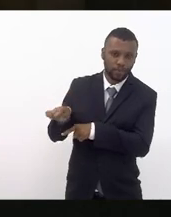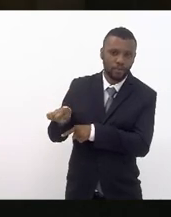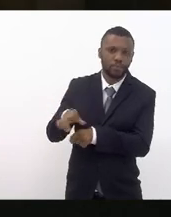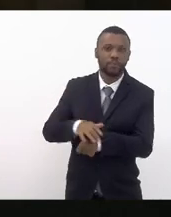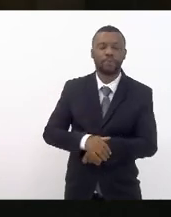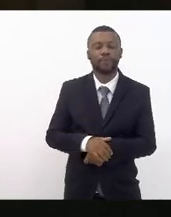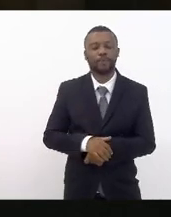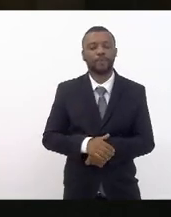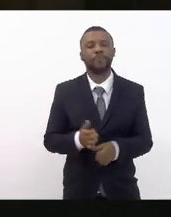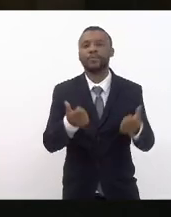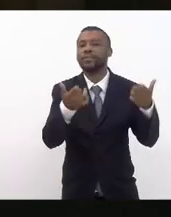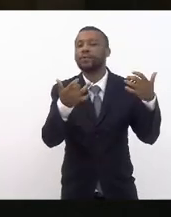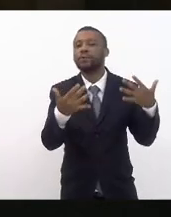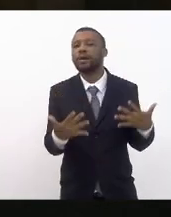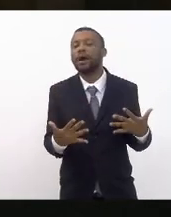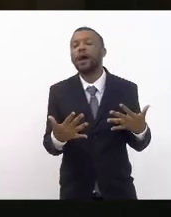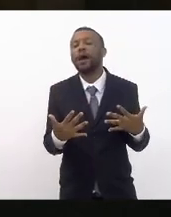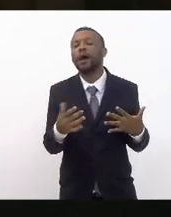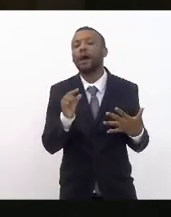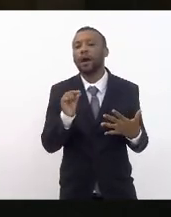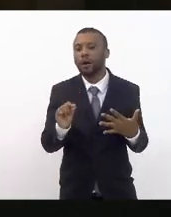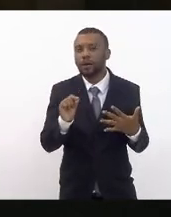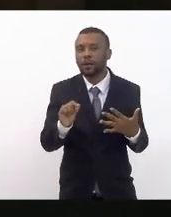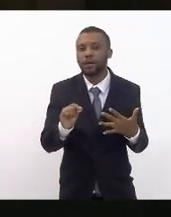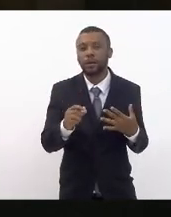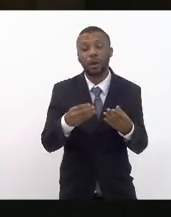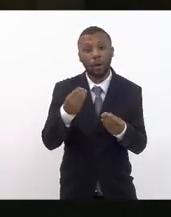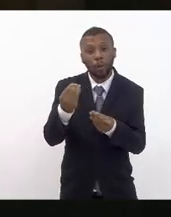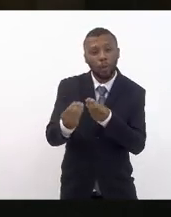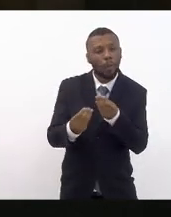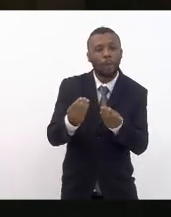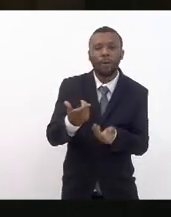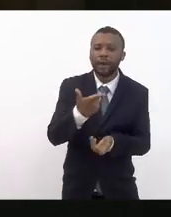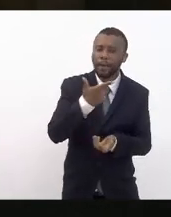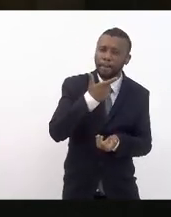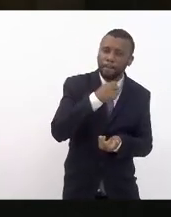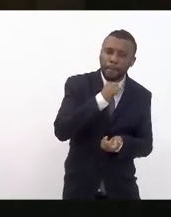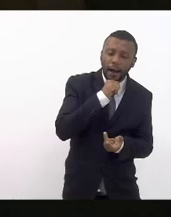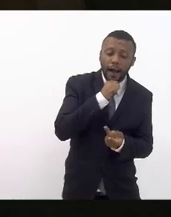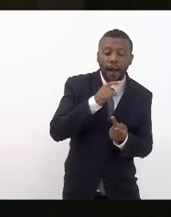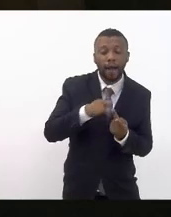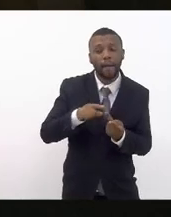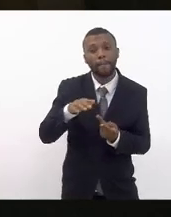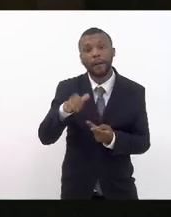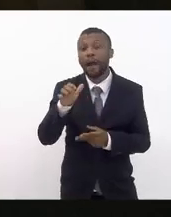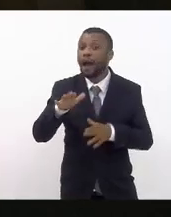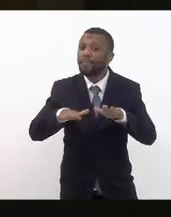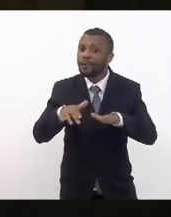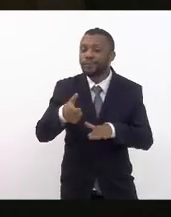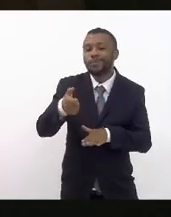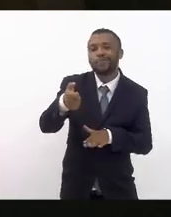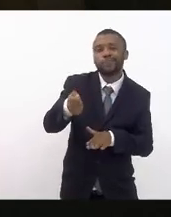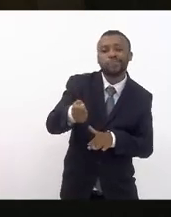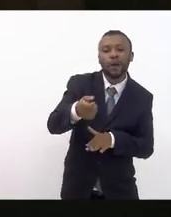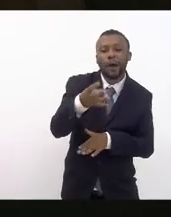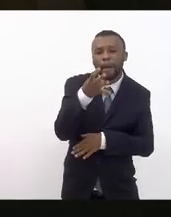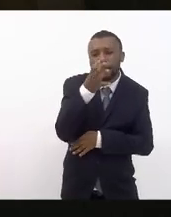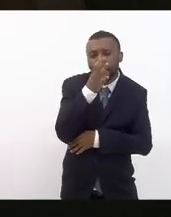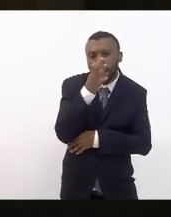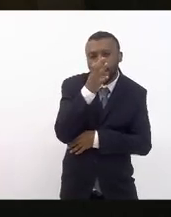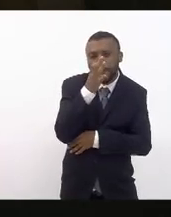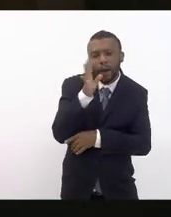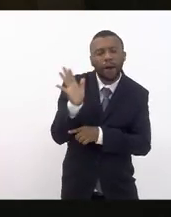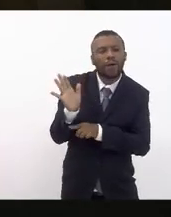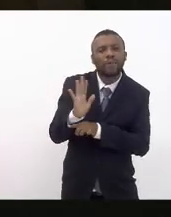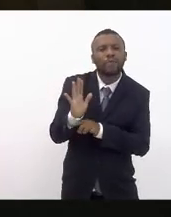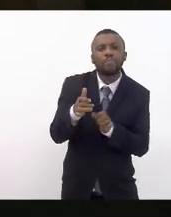dizer como os pais que, de repente, botaram para ver um filme que